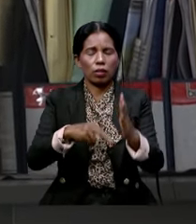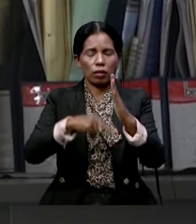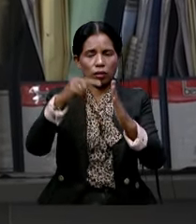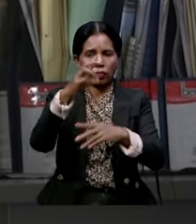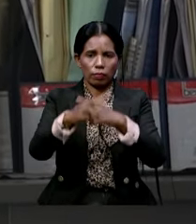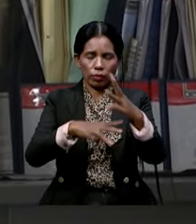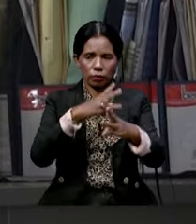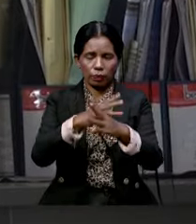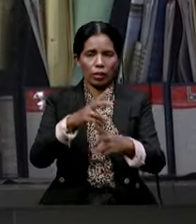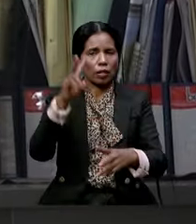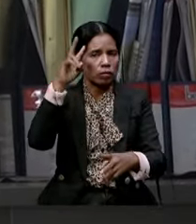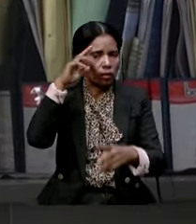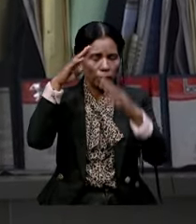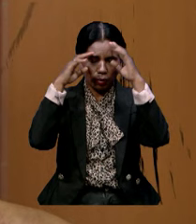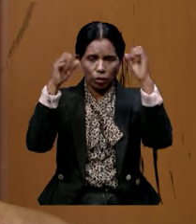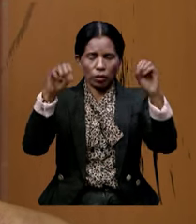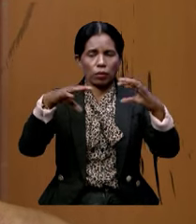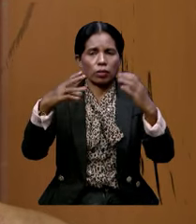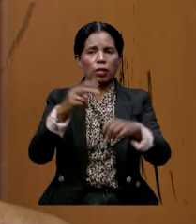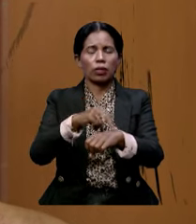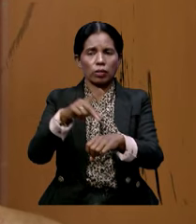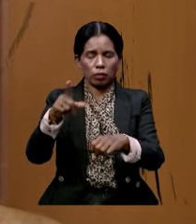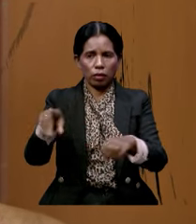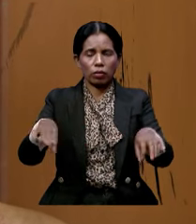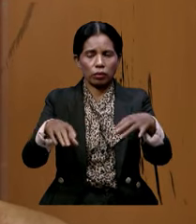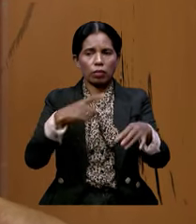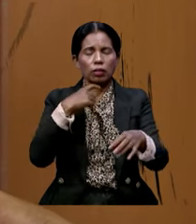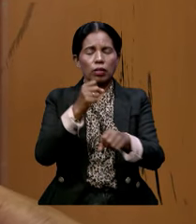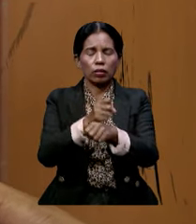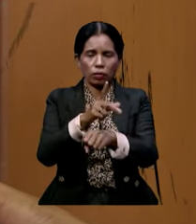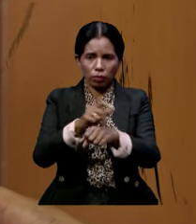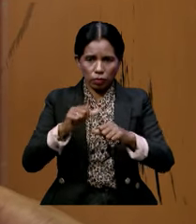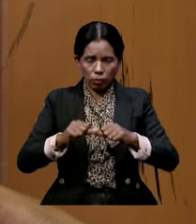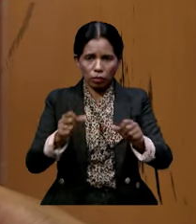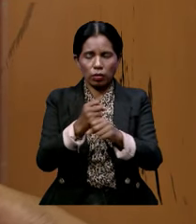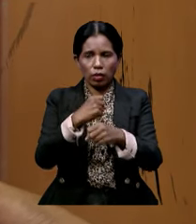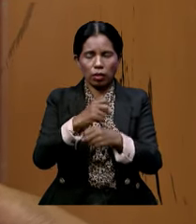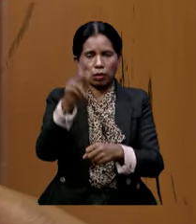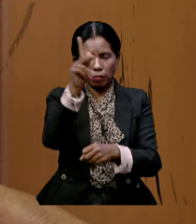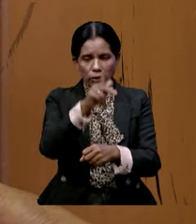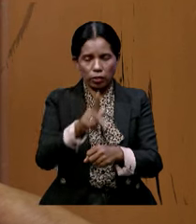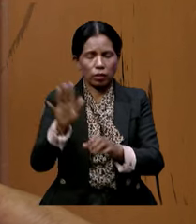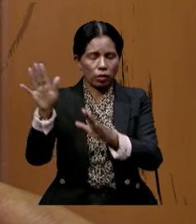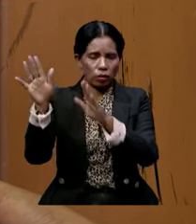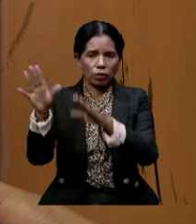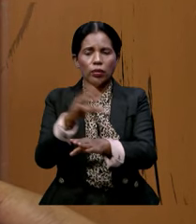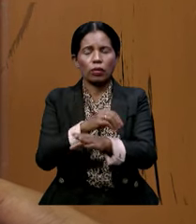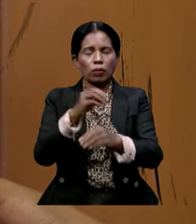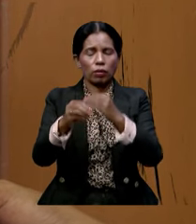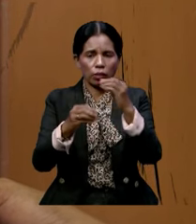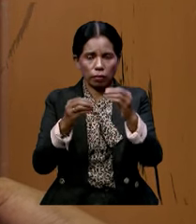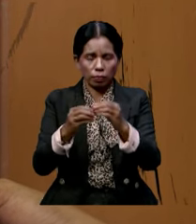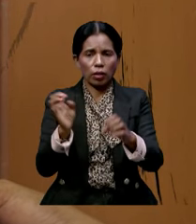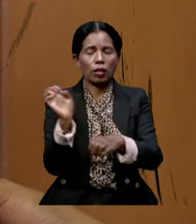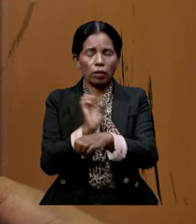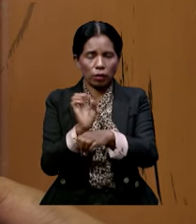mundial. Vice-presidente do Conselho Nacional do Trabalho, Atetem, CFOP, se continua a pesquisa e a base, relaciona com a situação